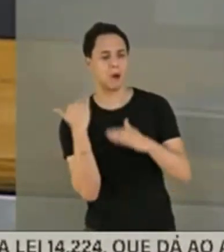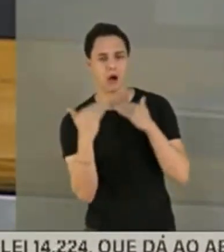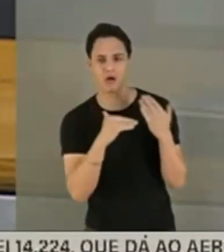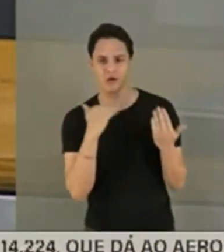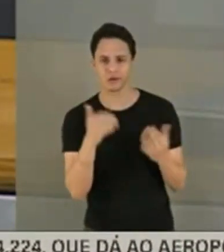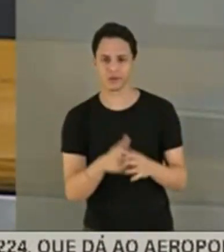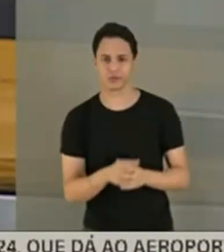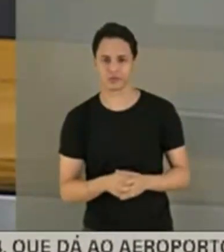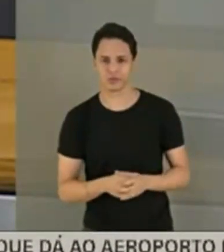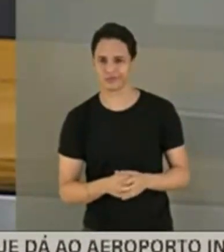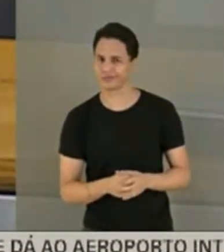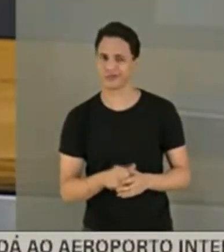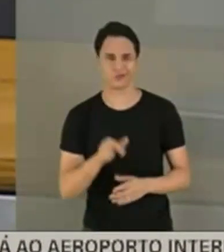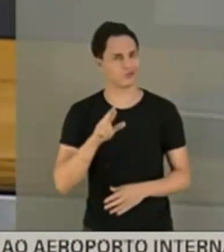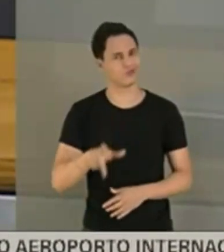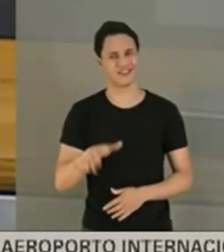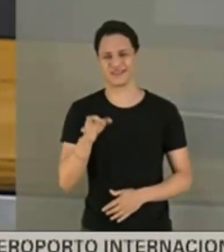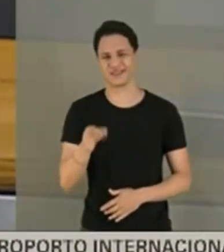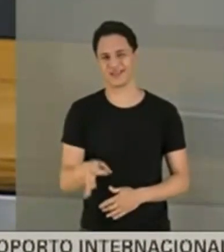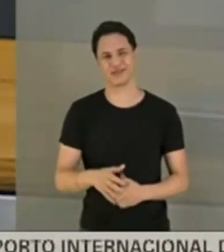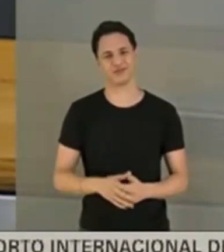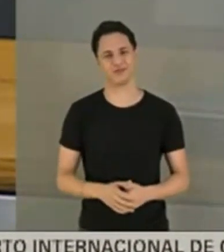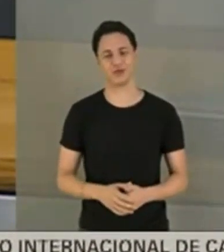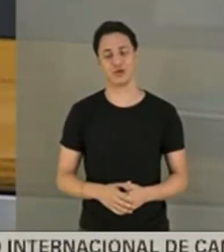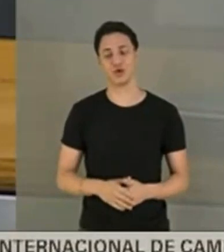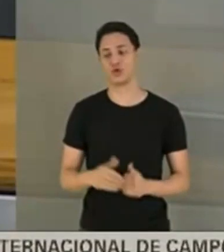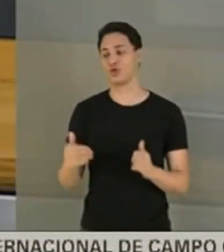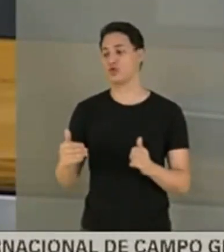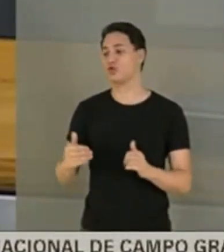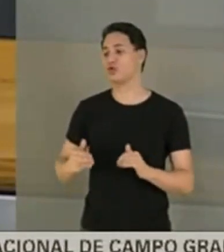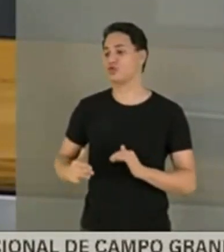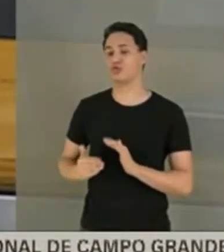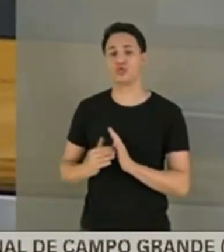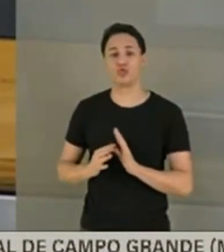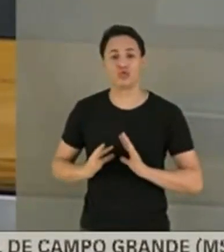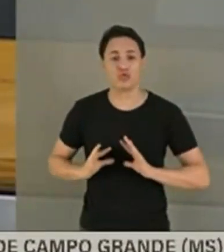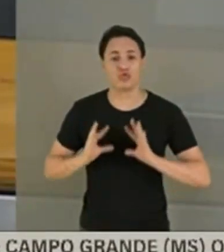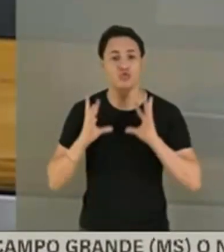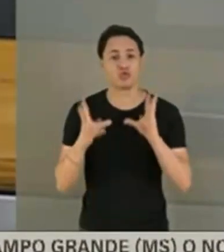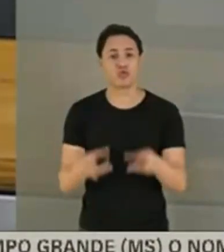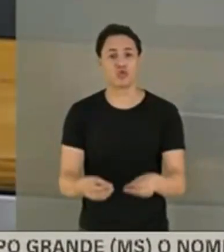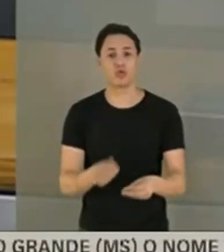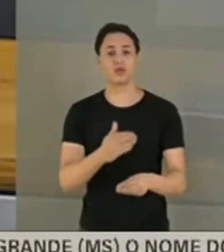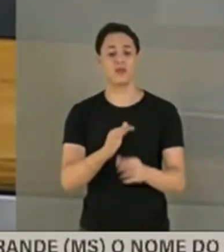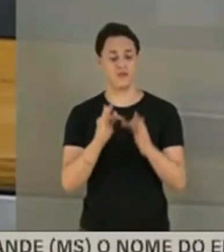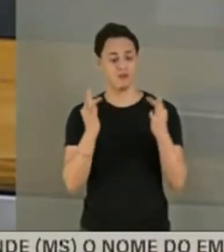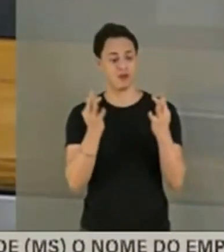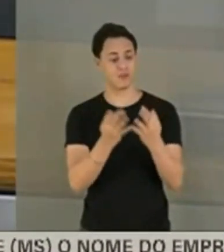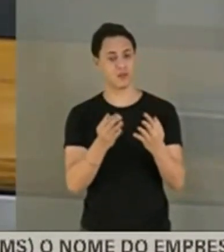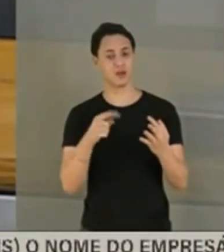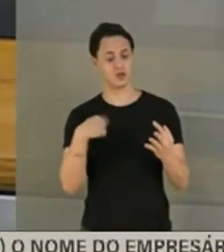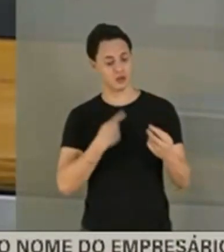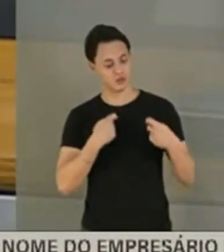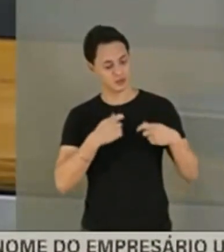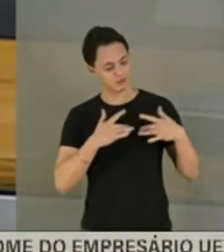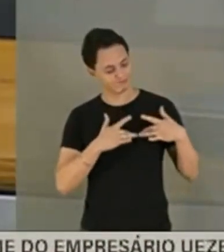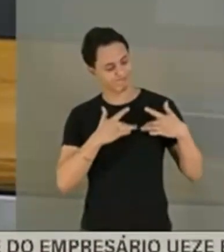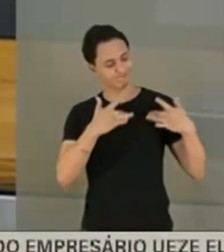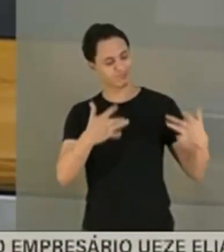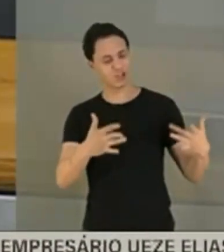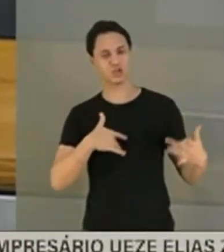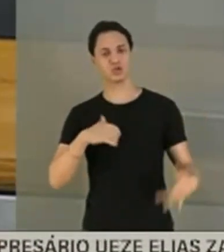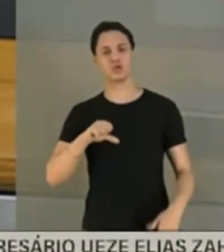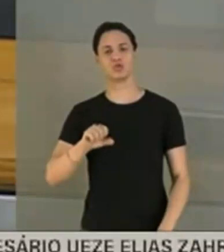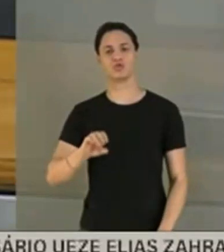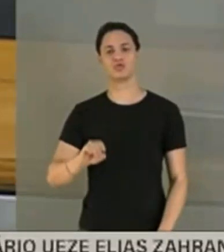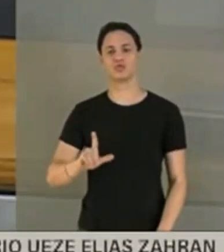é correto. Todas as famílias merecem a nossa extrema solidariedade. Toda dor